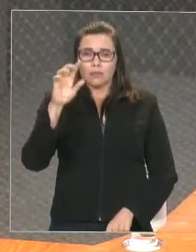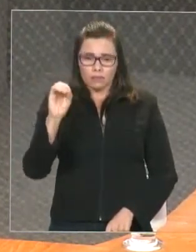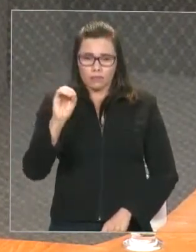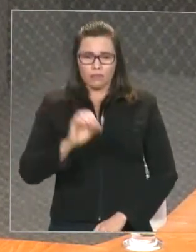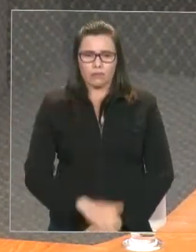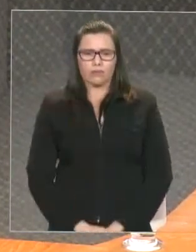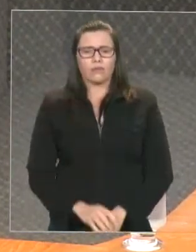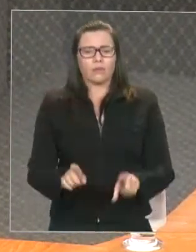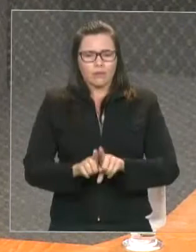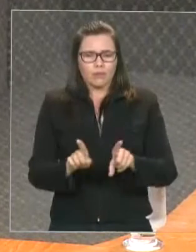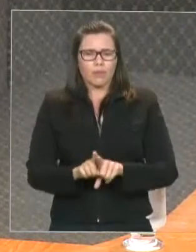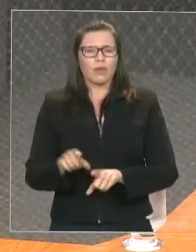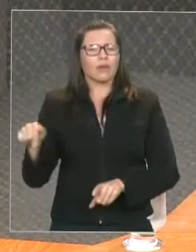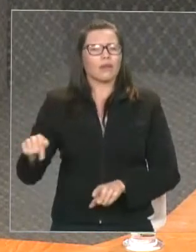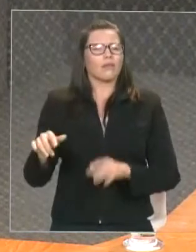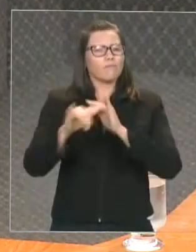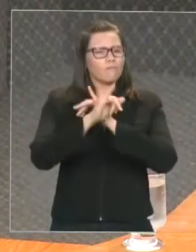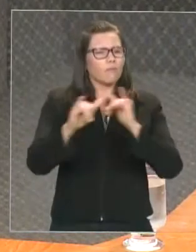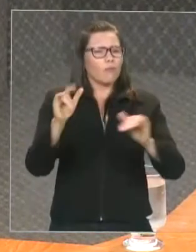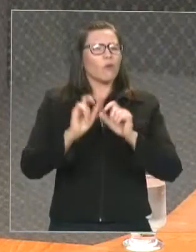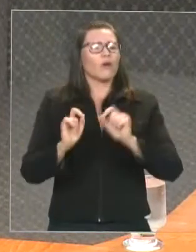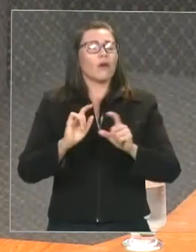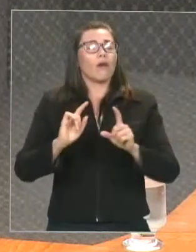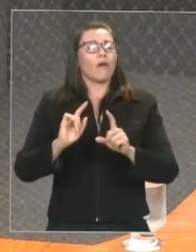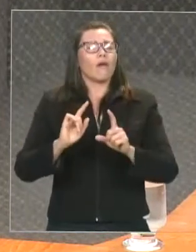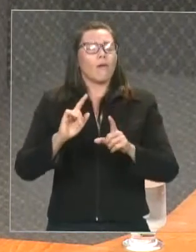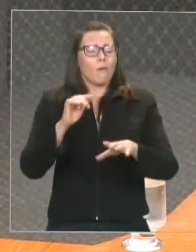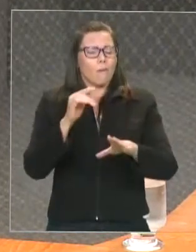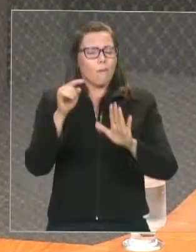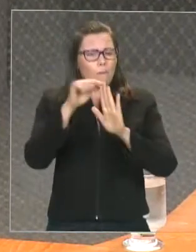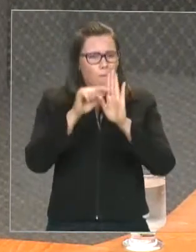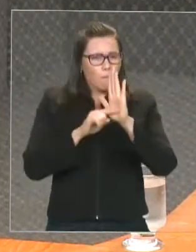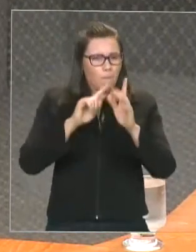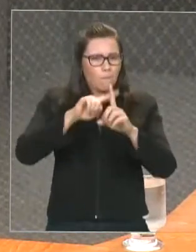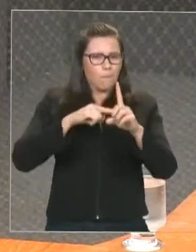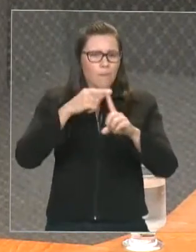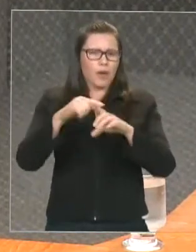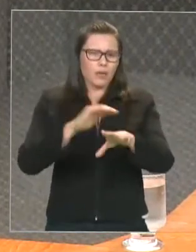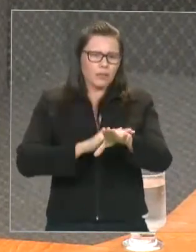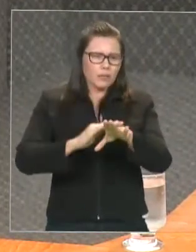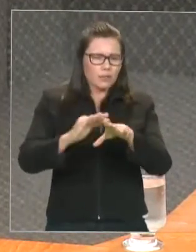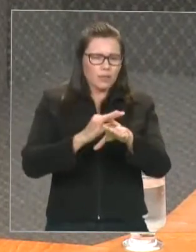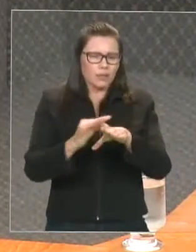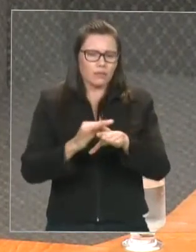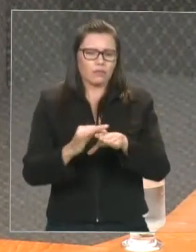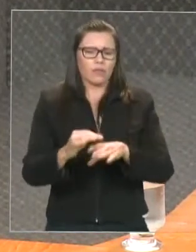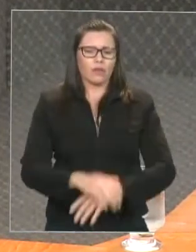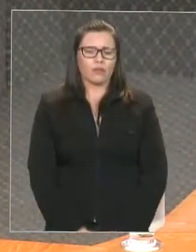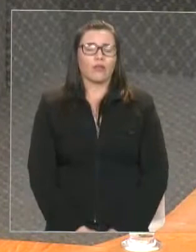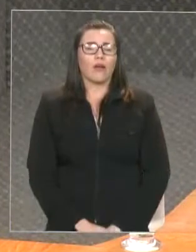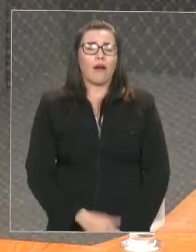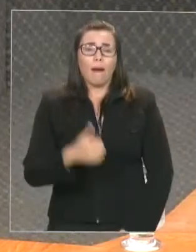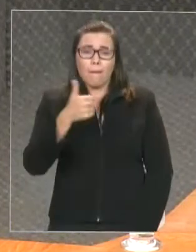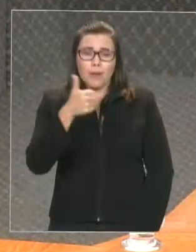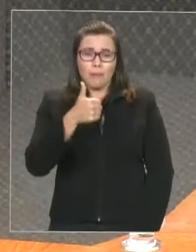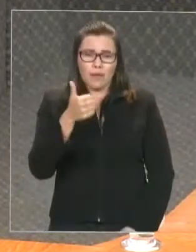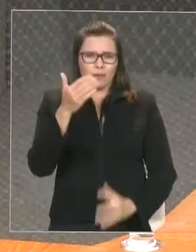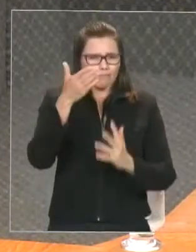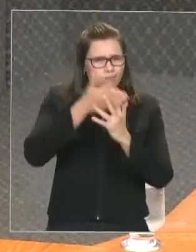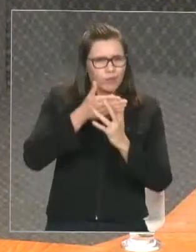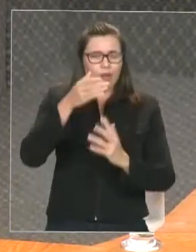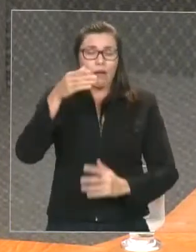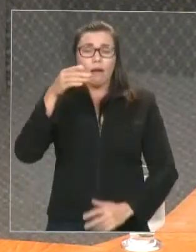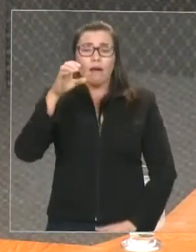para toda a região, os municípios da nossa região. Estreito, que foi contemplado na primeira etapa, já do Mais Asfalto, que está